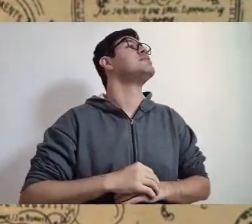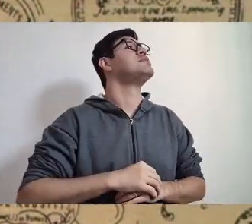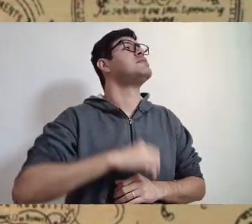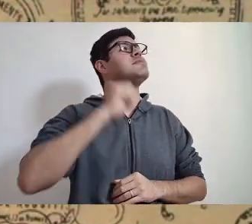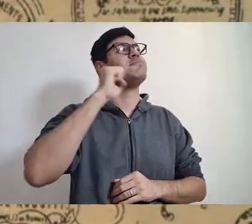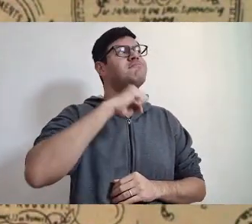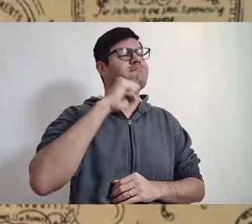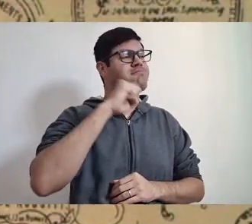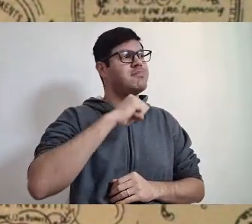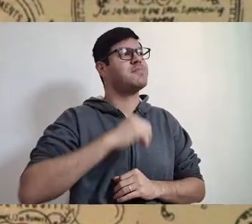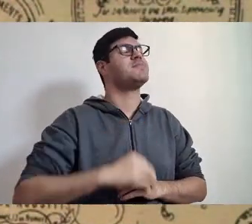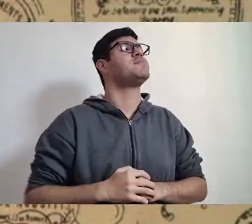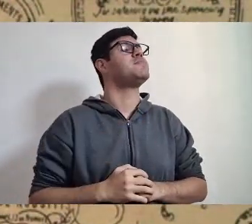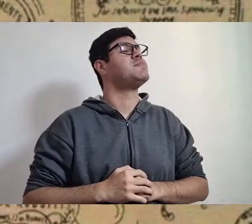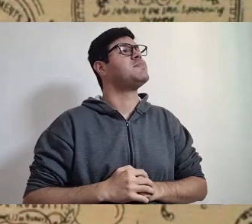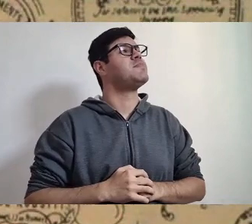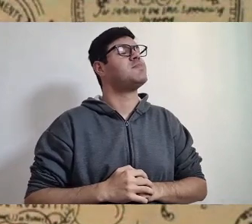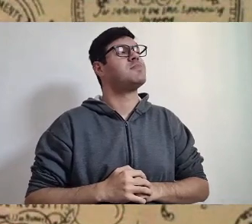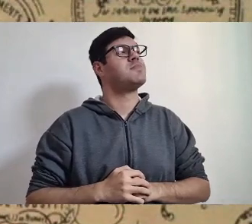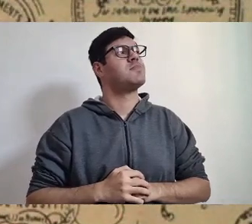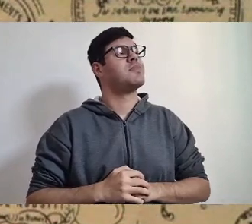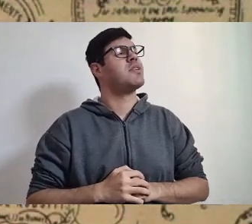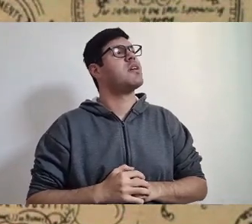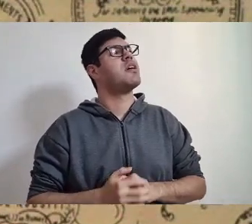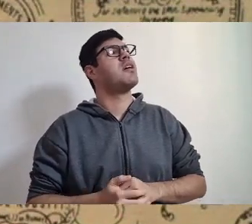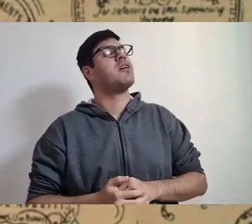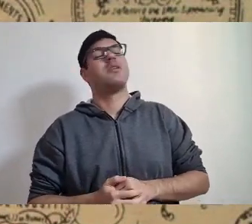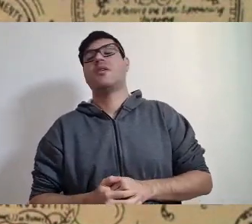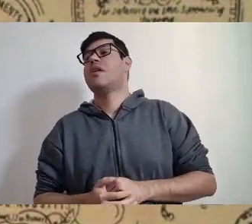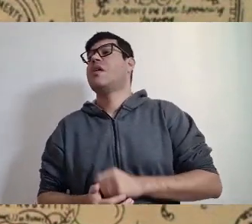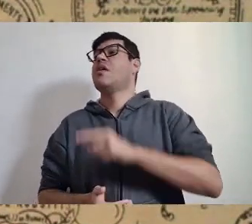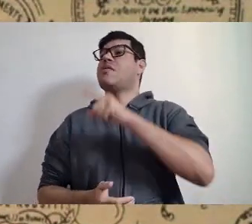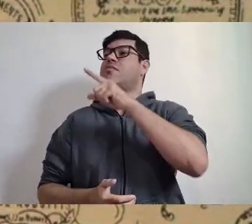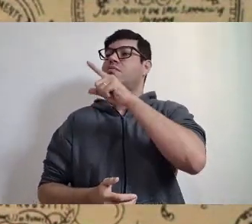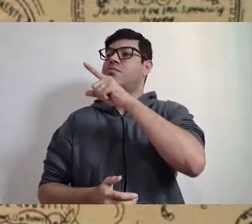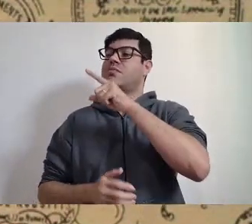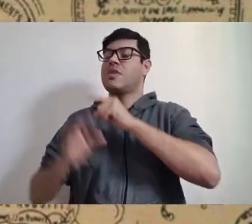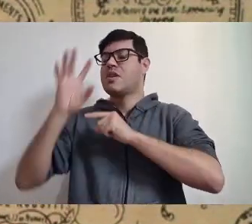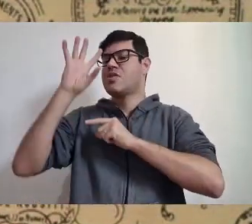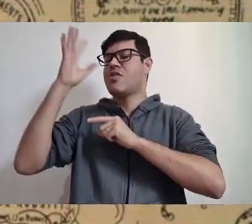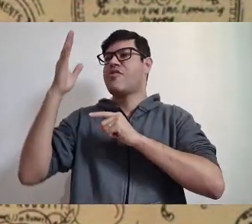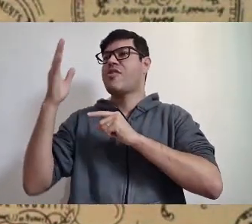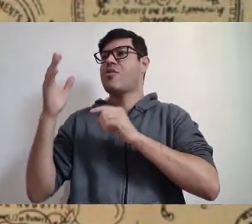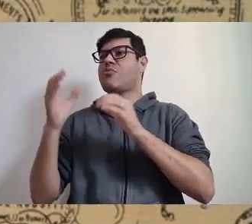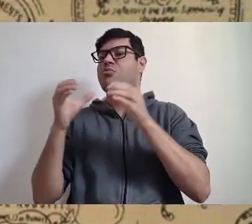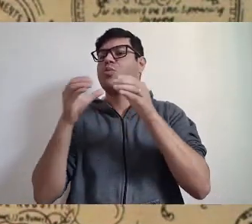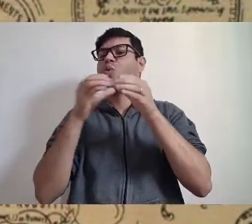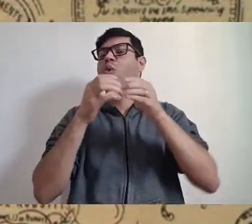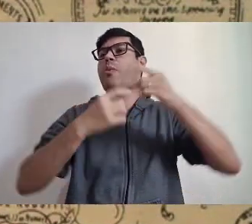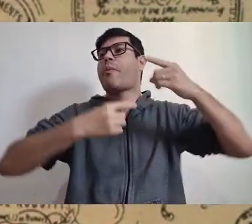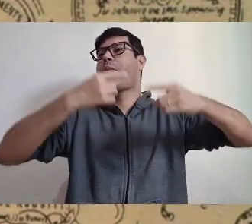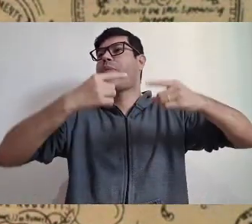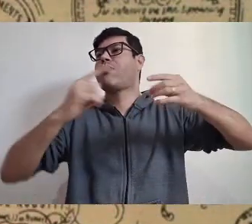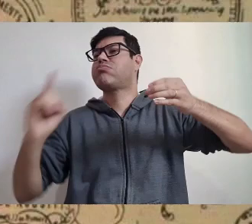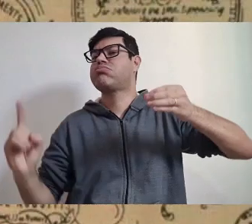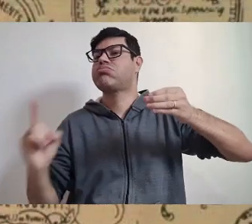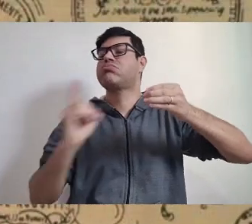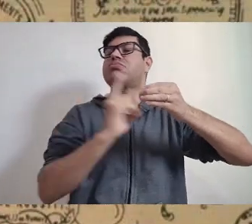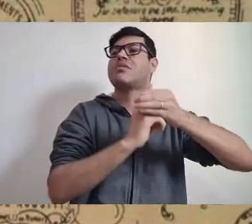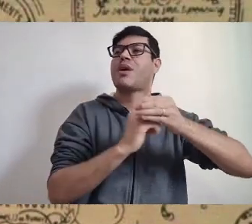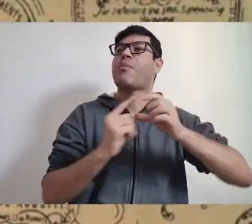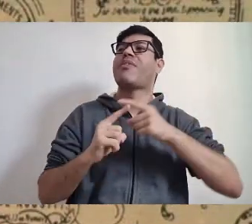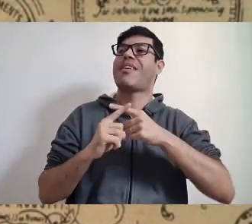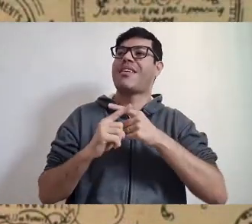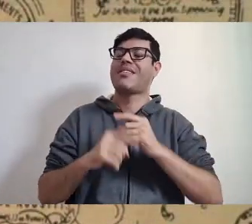Leste. E por que você resolveu entrar na política? Fala pra mim. Gil, nem eu sei, pra falar a verdade. Eu nunca planejei estar